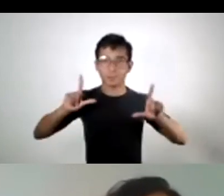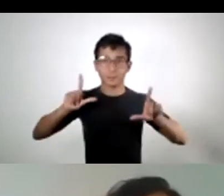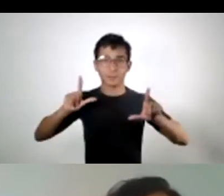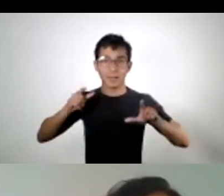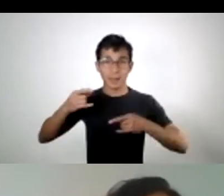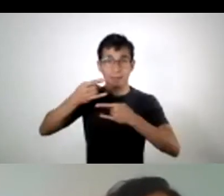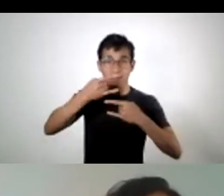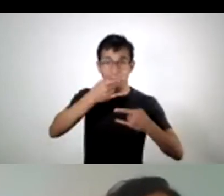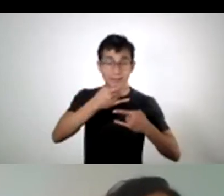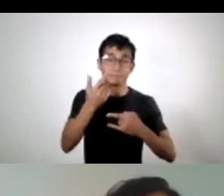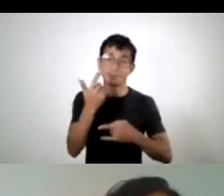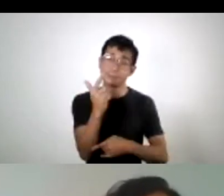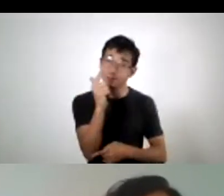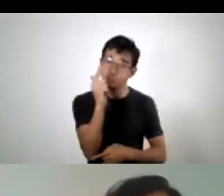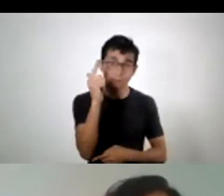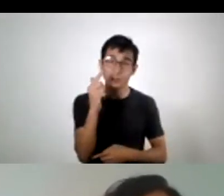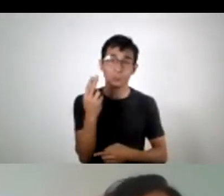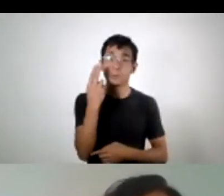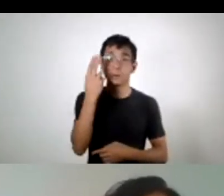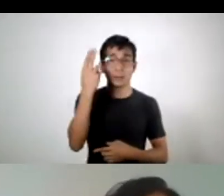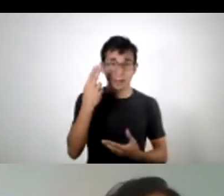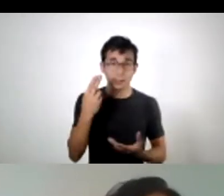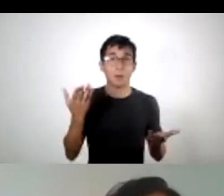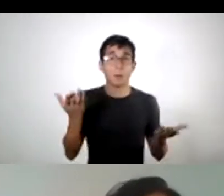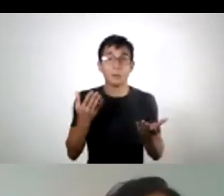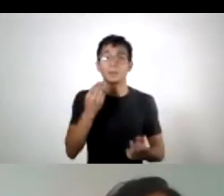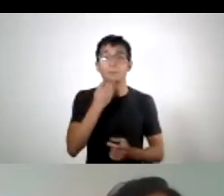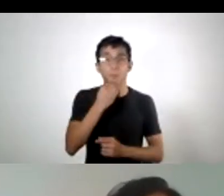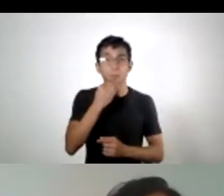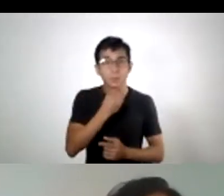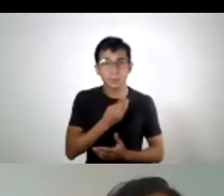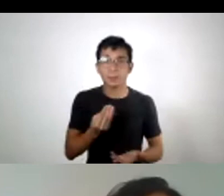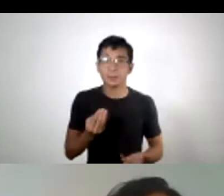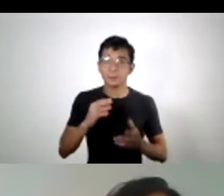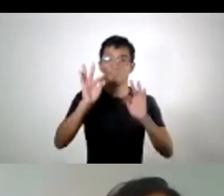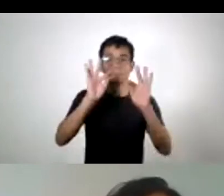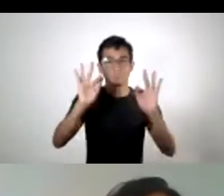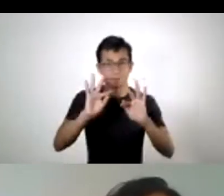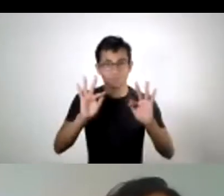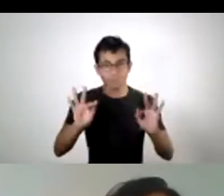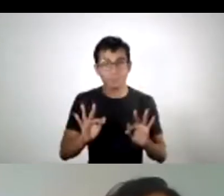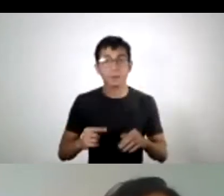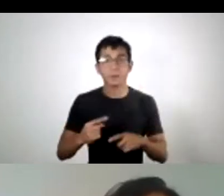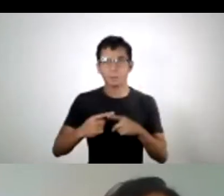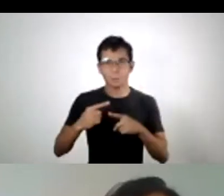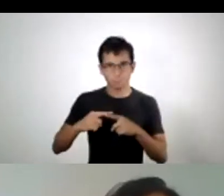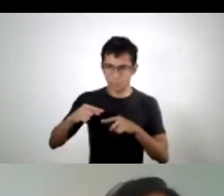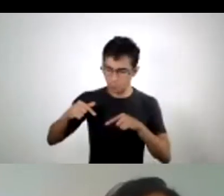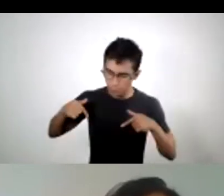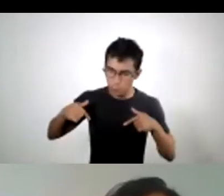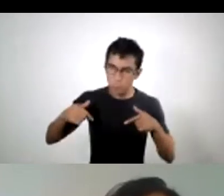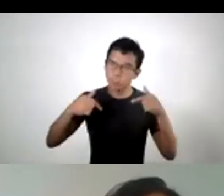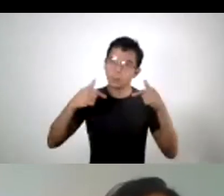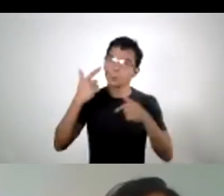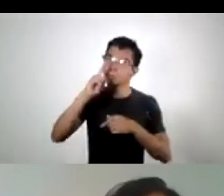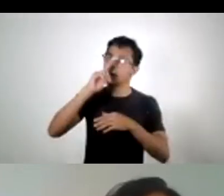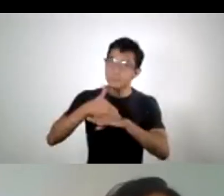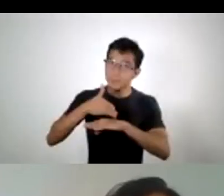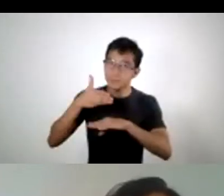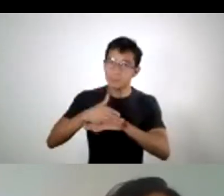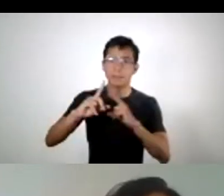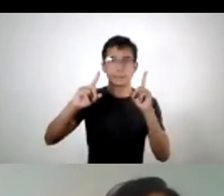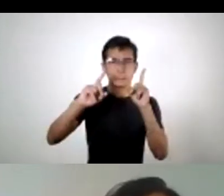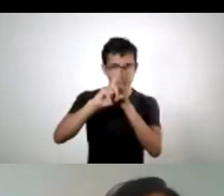ação. Então, a gente também fica muito feliz por essa oportunidade, porque foi um enfrentamento também poder participar, né?